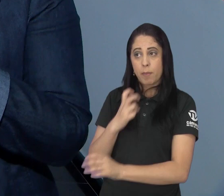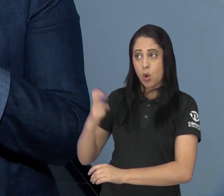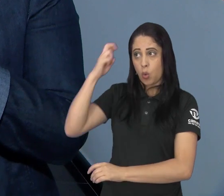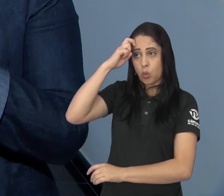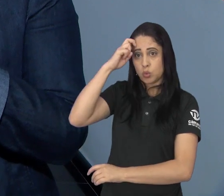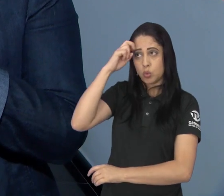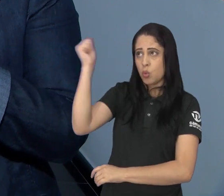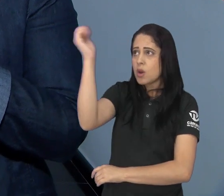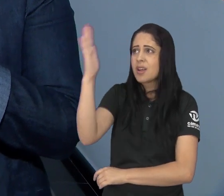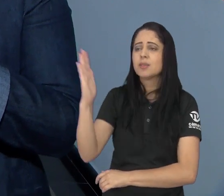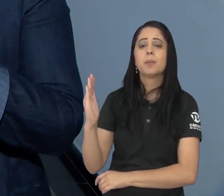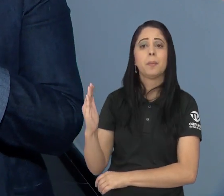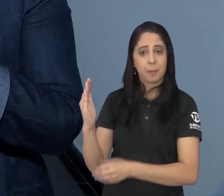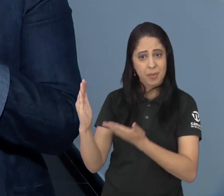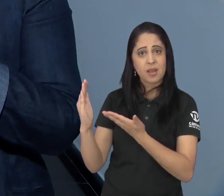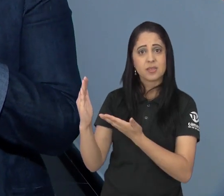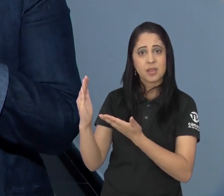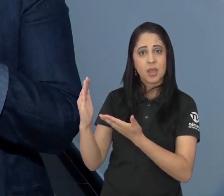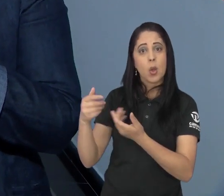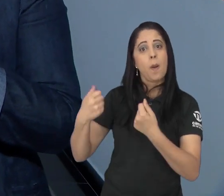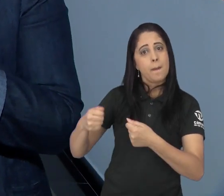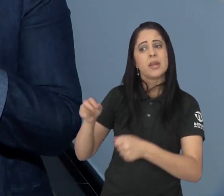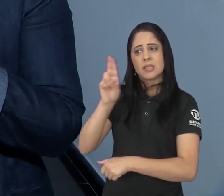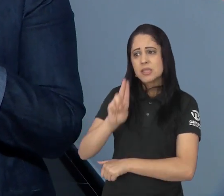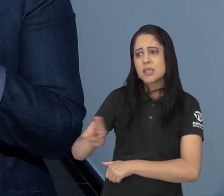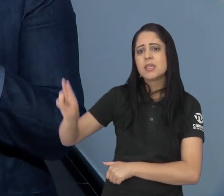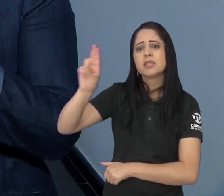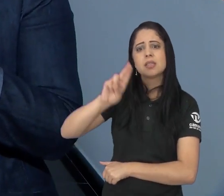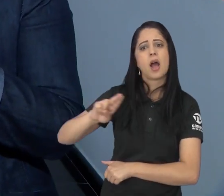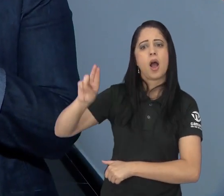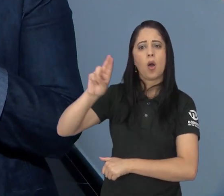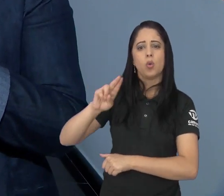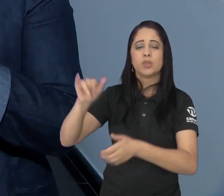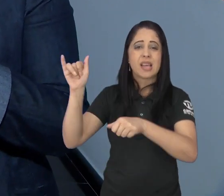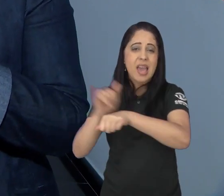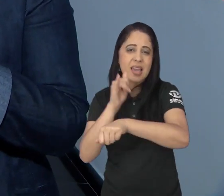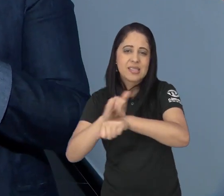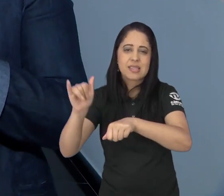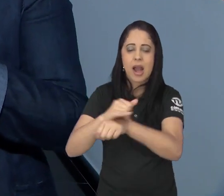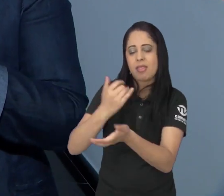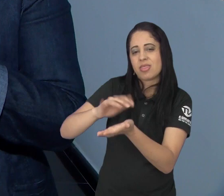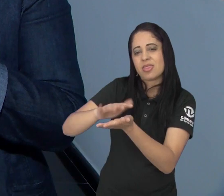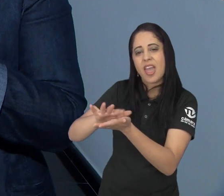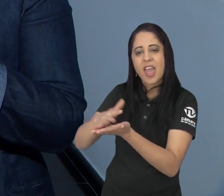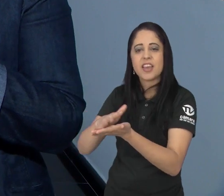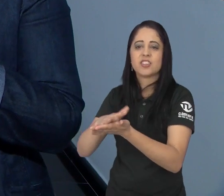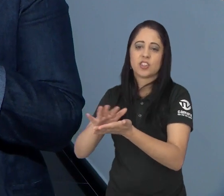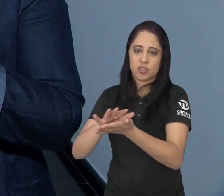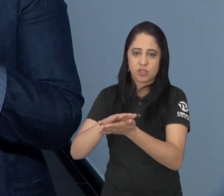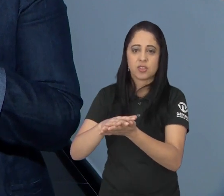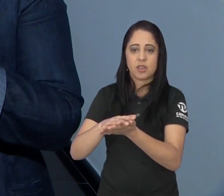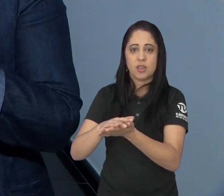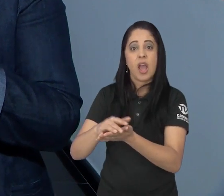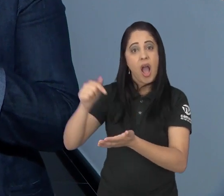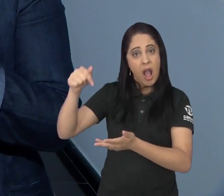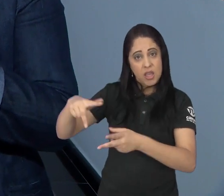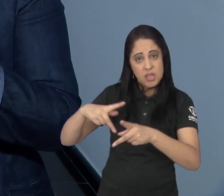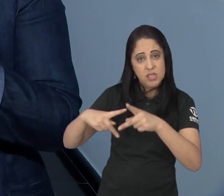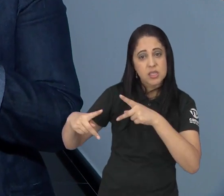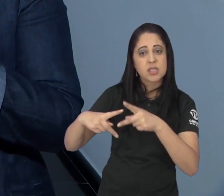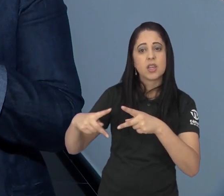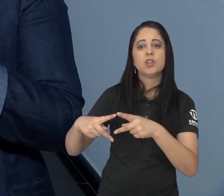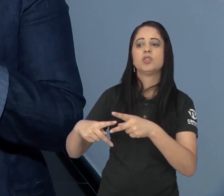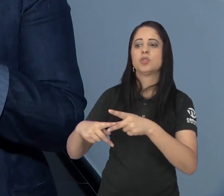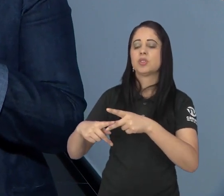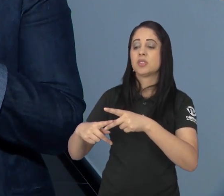país, utilizar desse instrumento, utilizar do samba para trabalhar aqui no